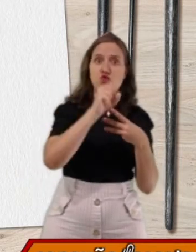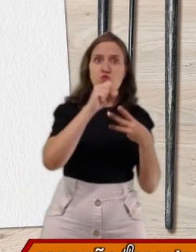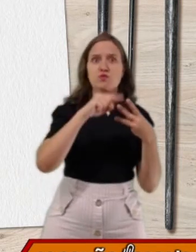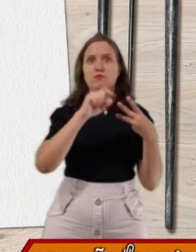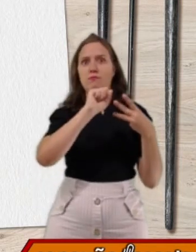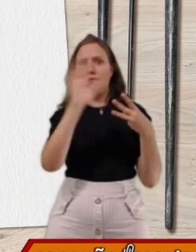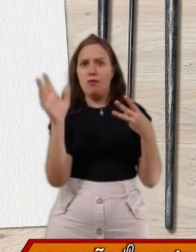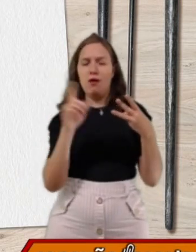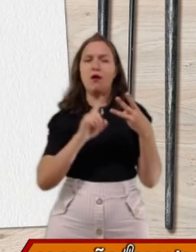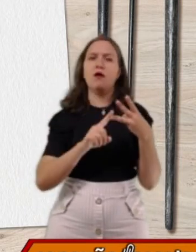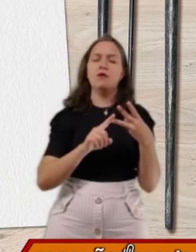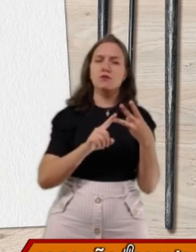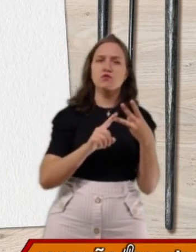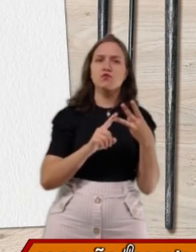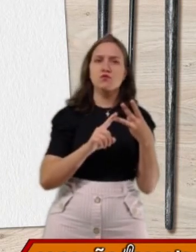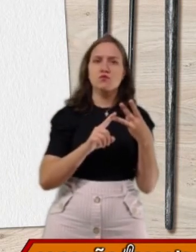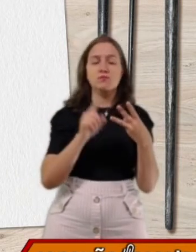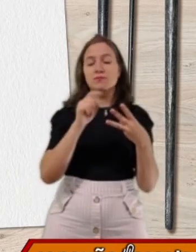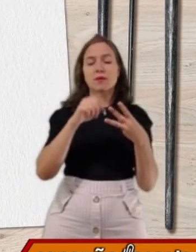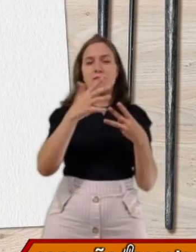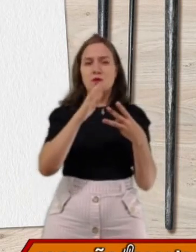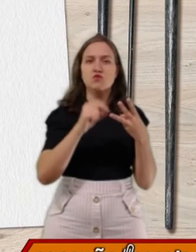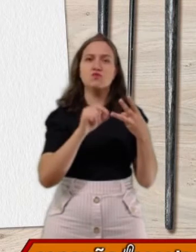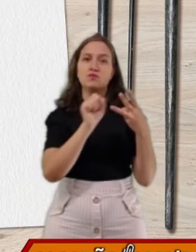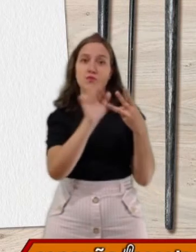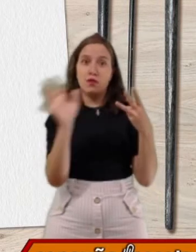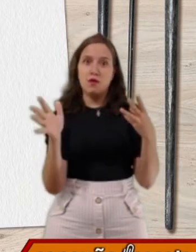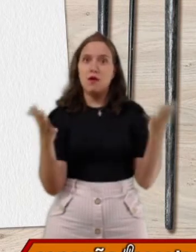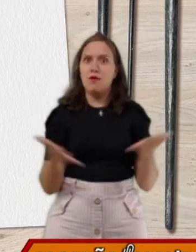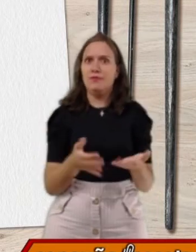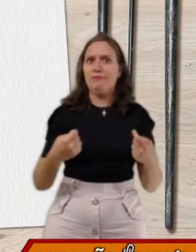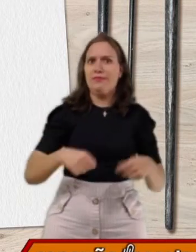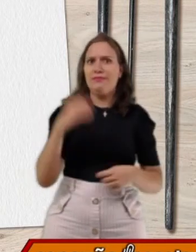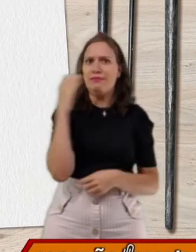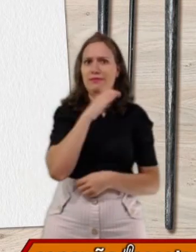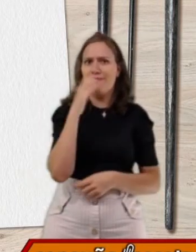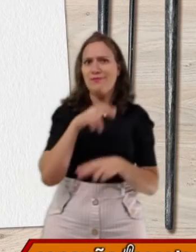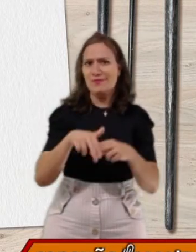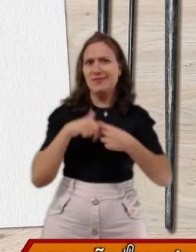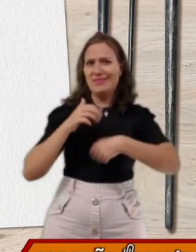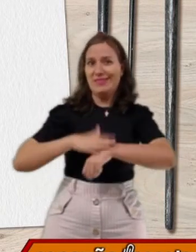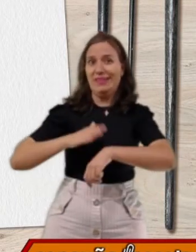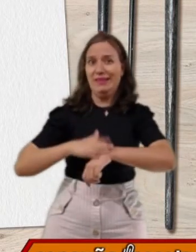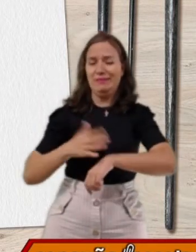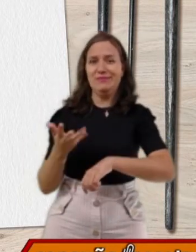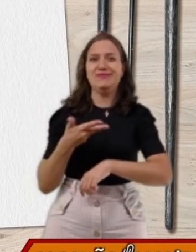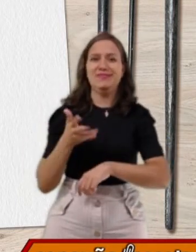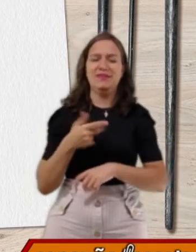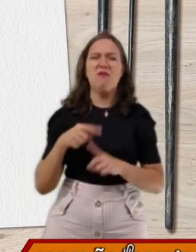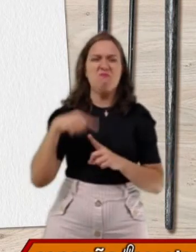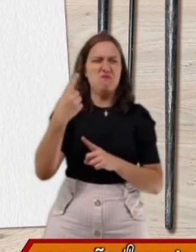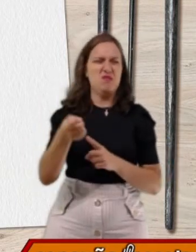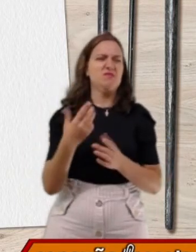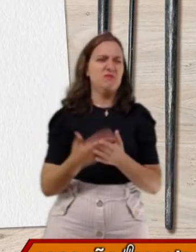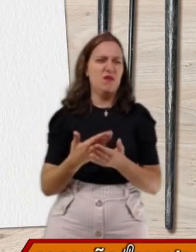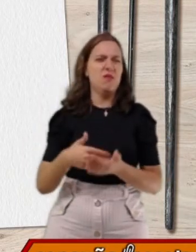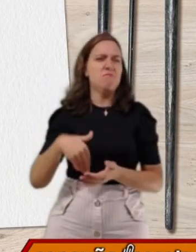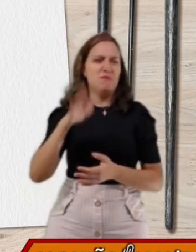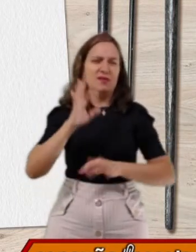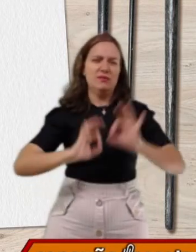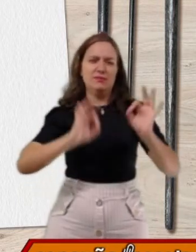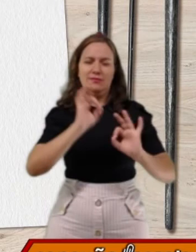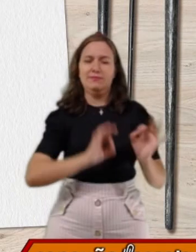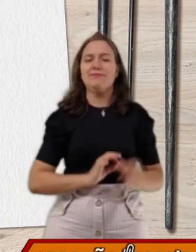utilizada que a produção já tá brigando aqui comigo meu tempo tá indo embora a próxima aula gente Capricho